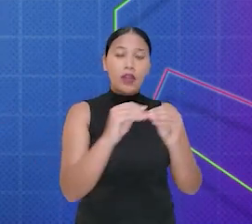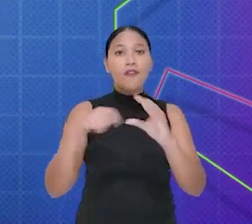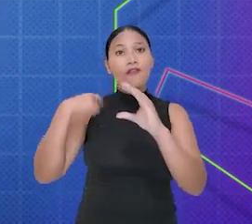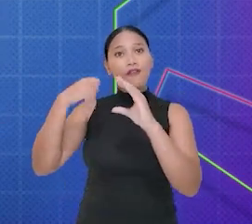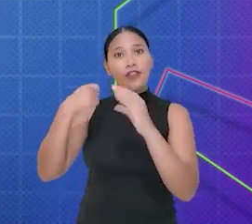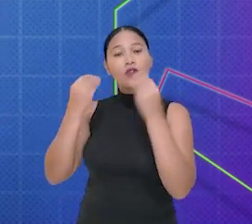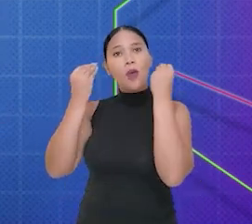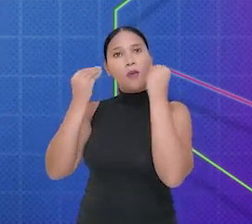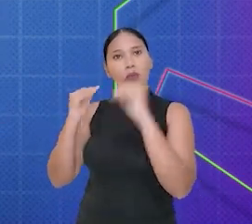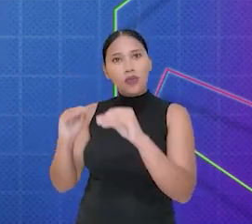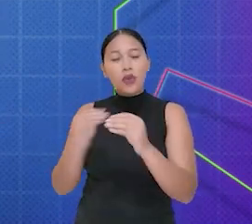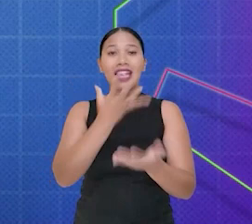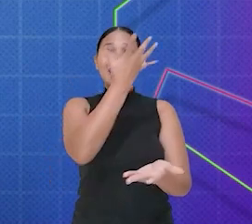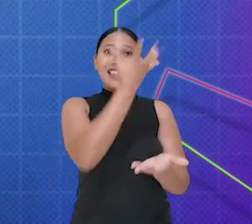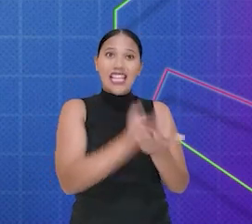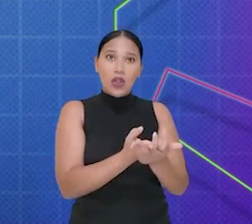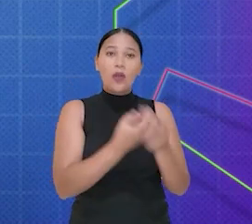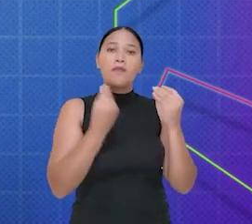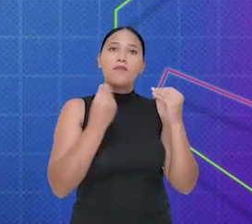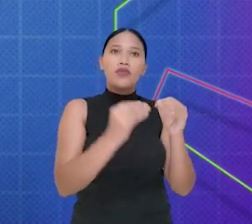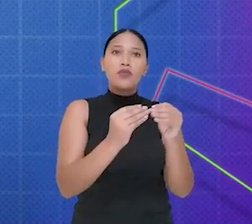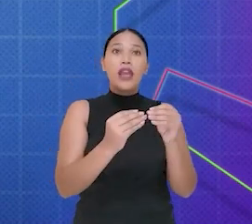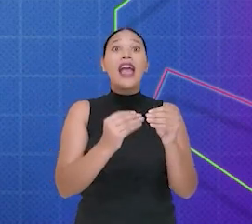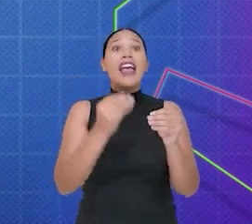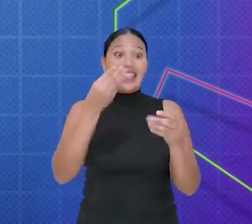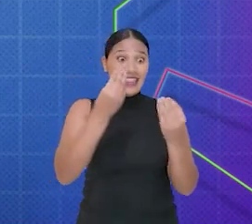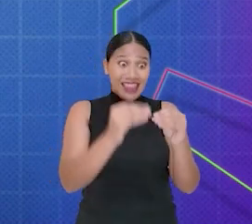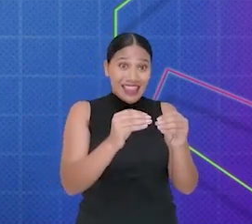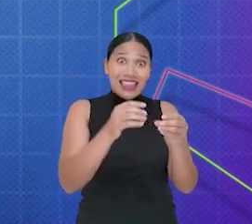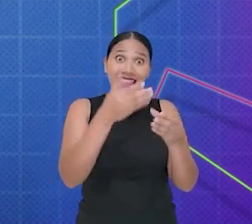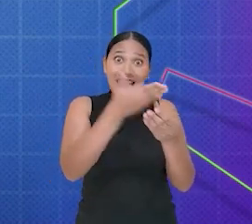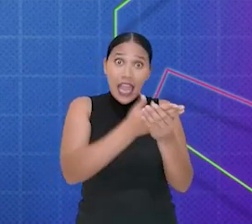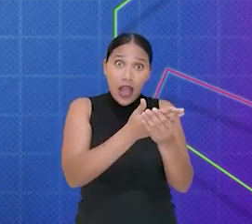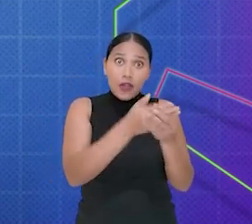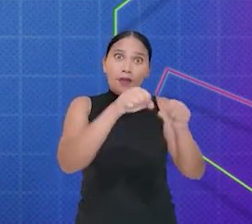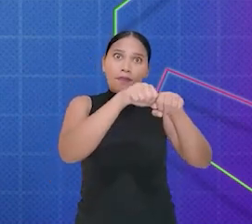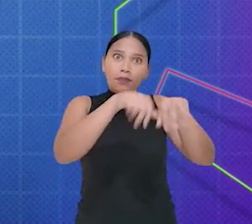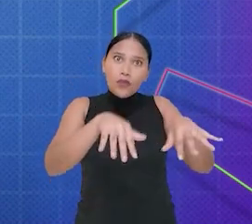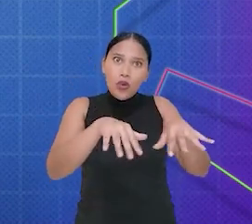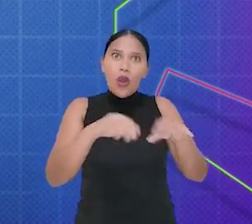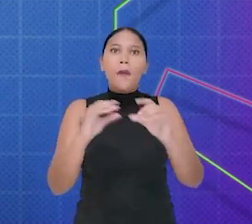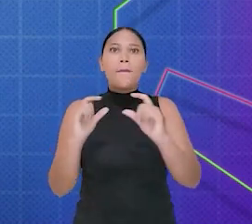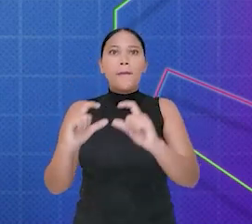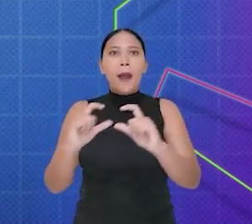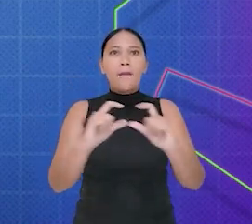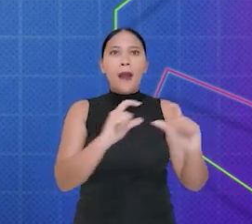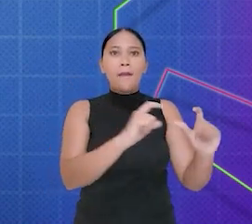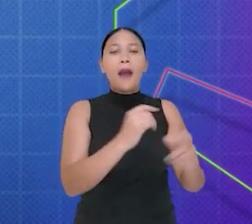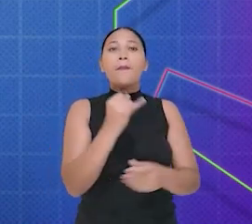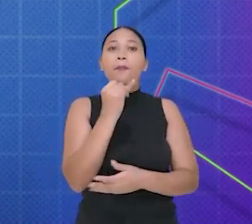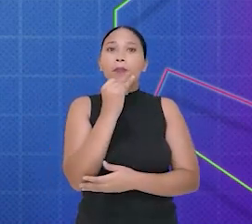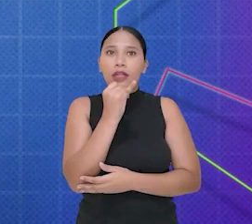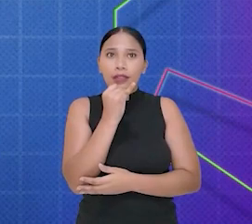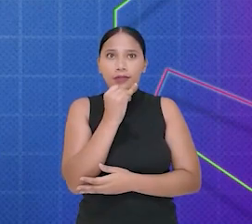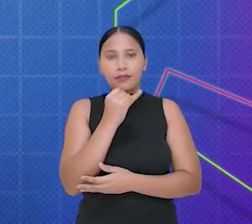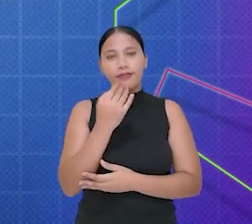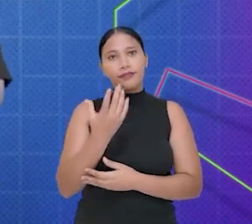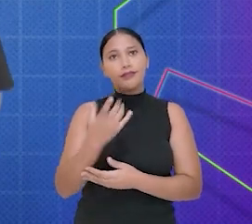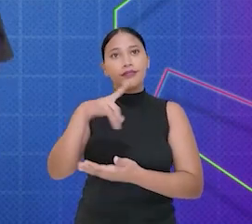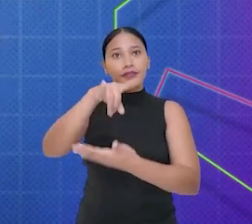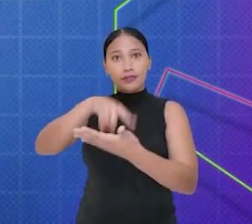vídeos, músicas e também downloads. Crie subpastas dentro dessas pastas para organizar ainda mais os seus arquivos. Por